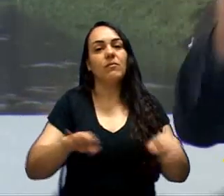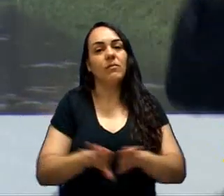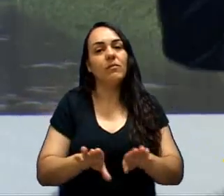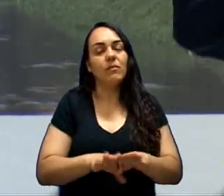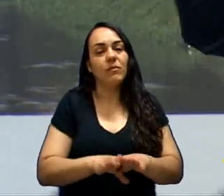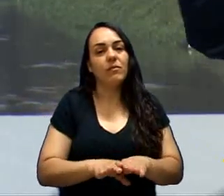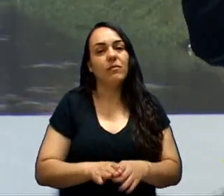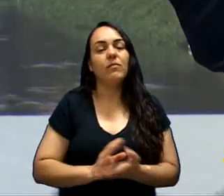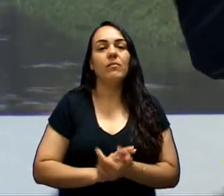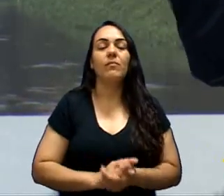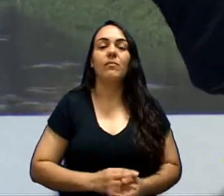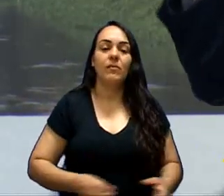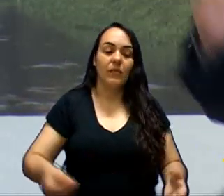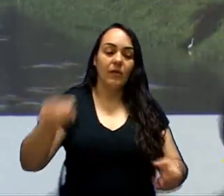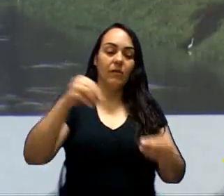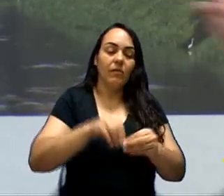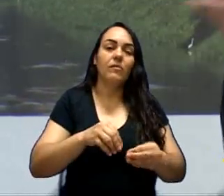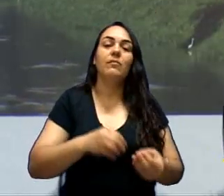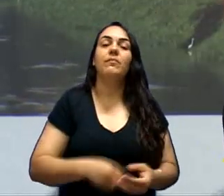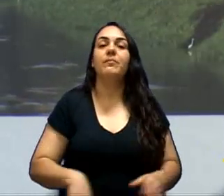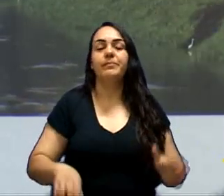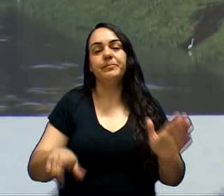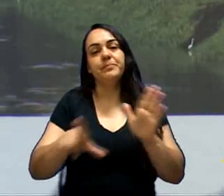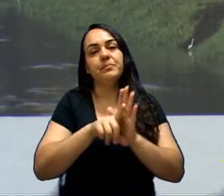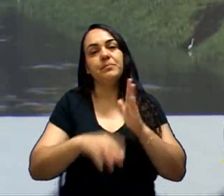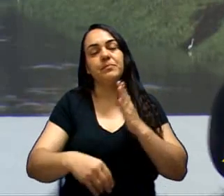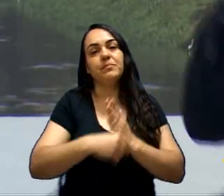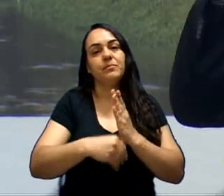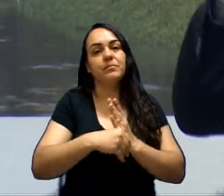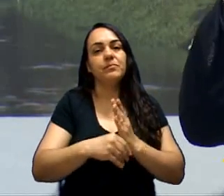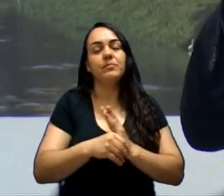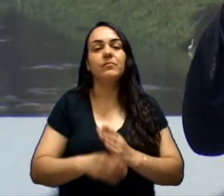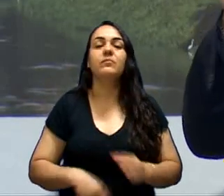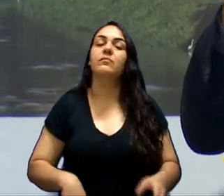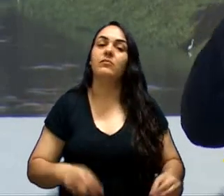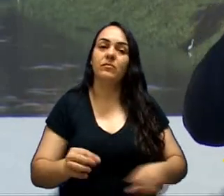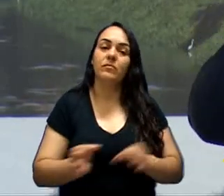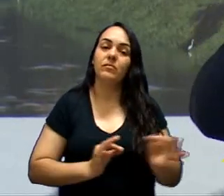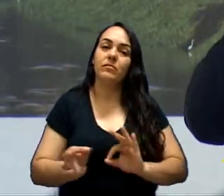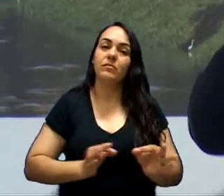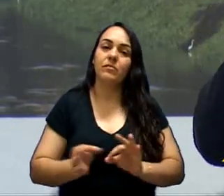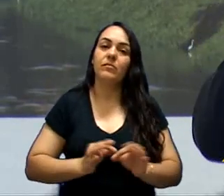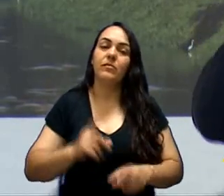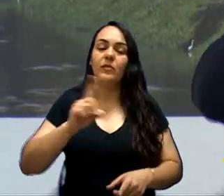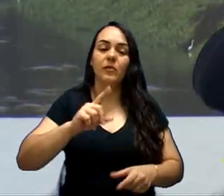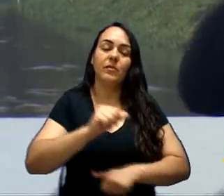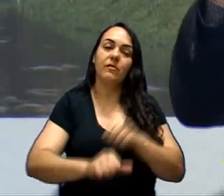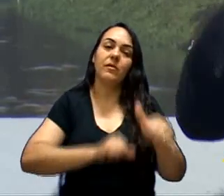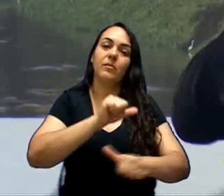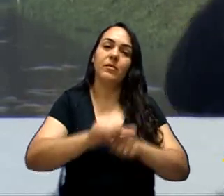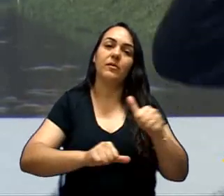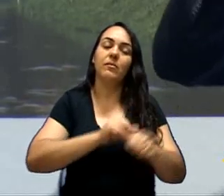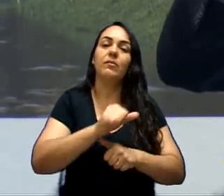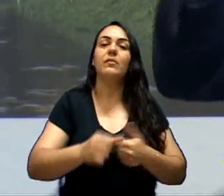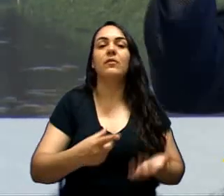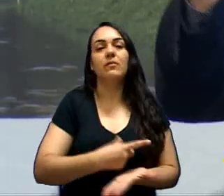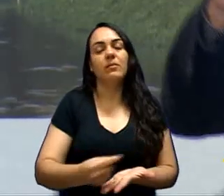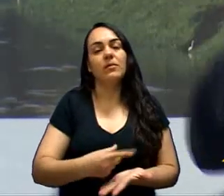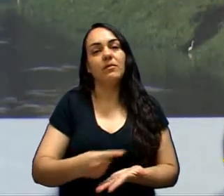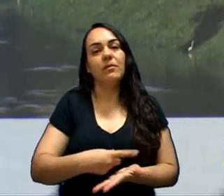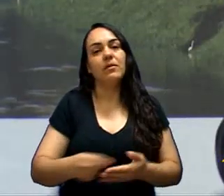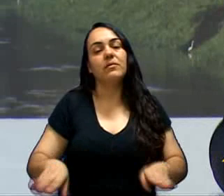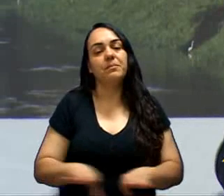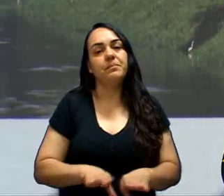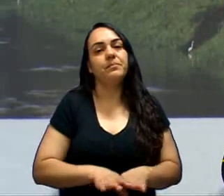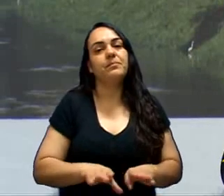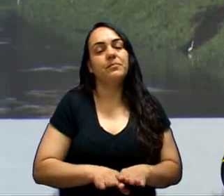desses artigos, tem todas as emendas. Então, não dá para vetar parcialmente, porque dentro do próprio artigo, você não pode... Se você vetar um artigo, você perde ele todo,